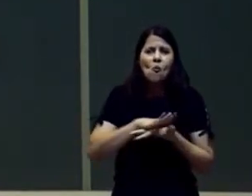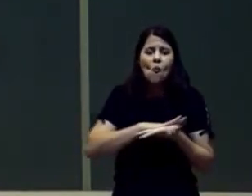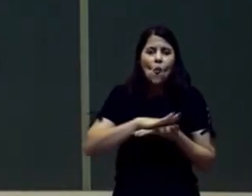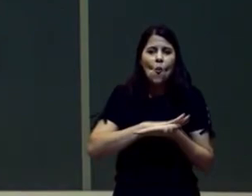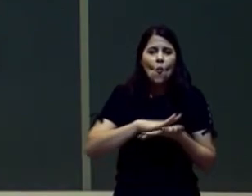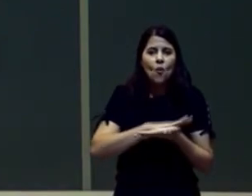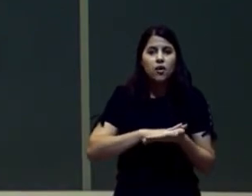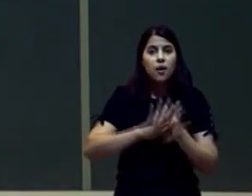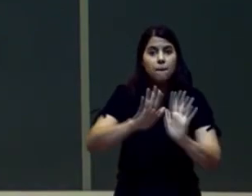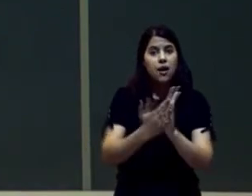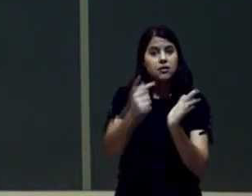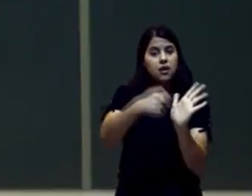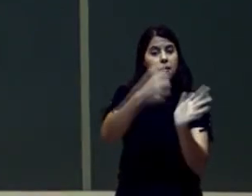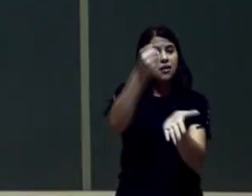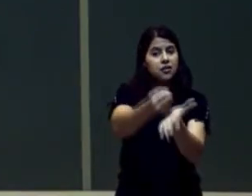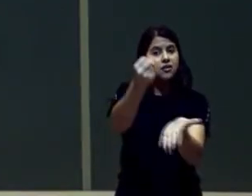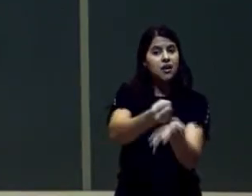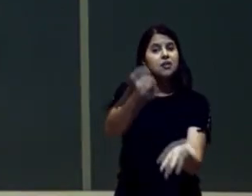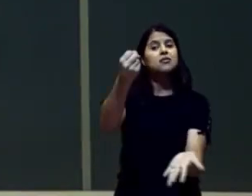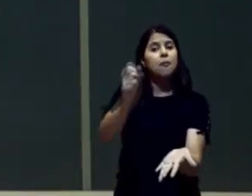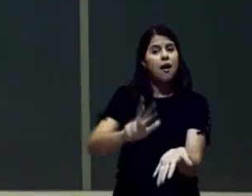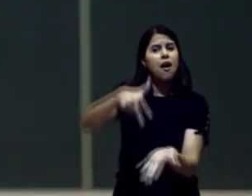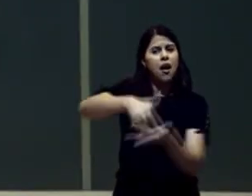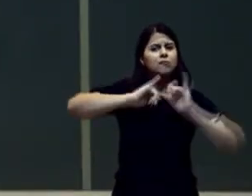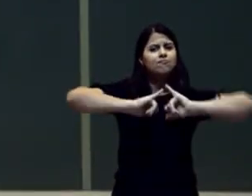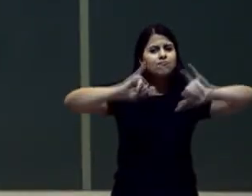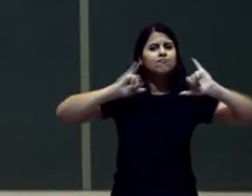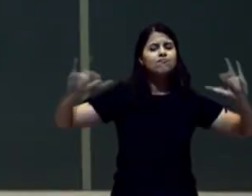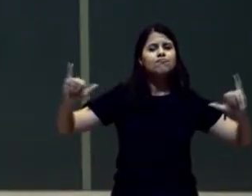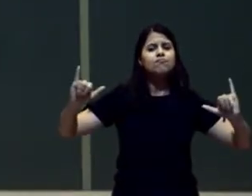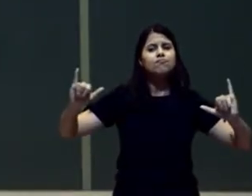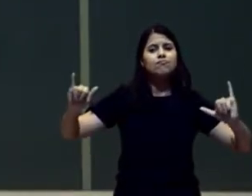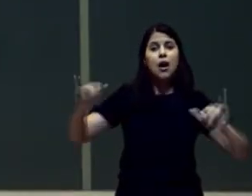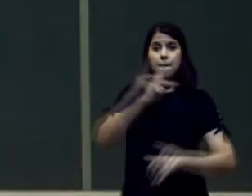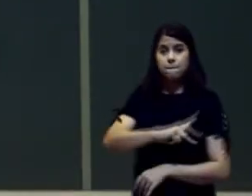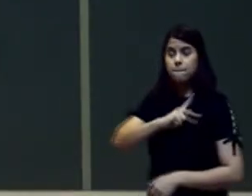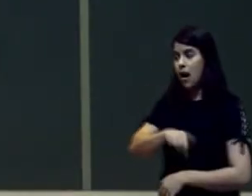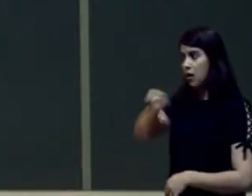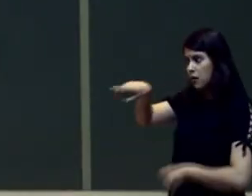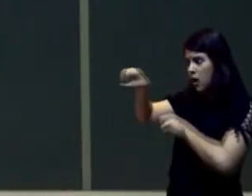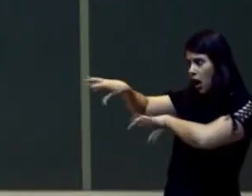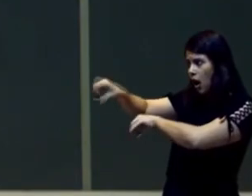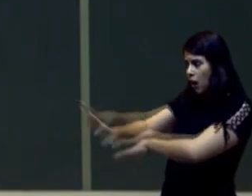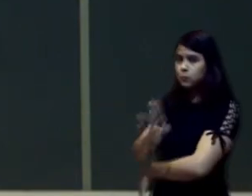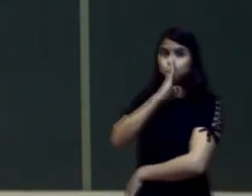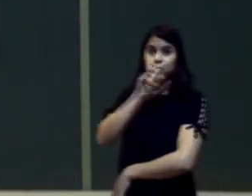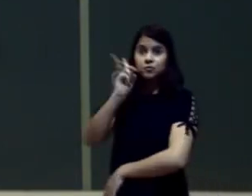esse testamento se lê nesta noite de púlpito, dizendo: o que de mim recebeste, transmita.